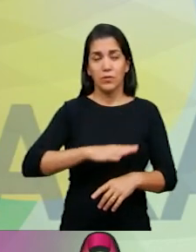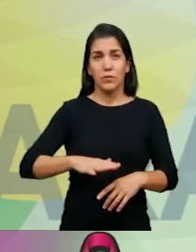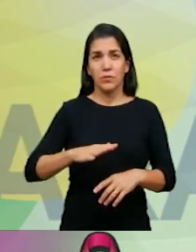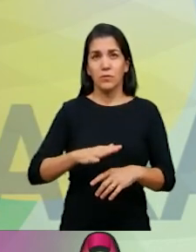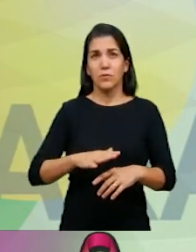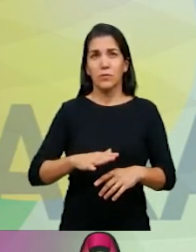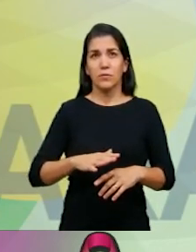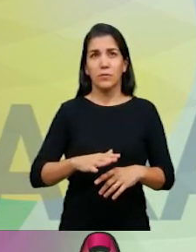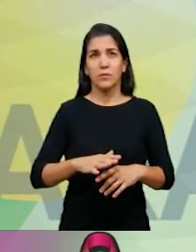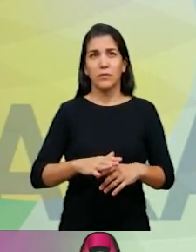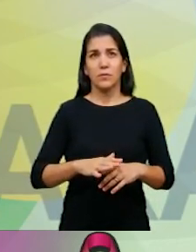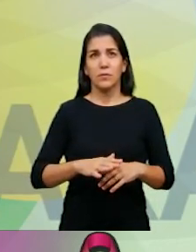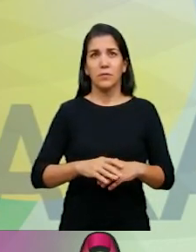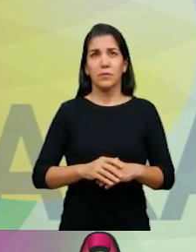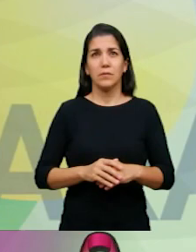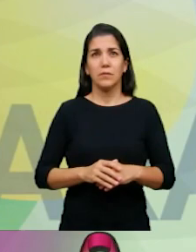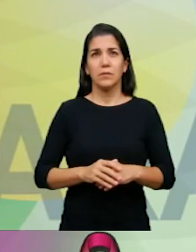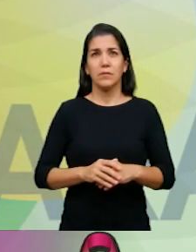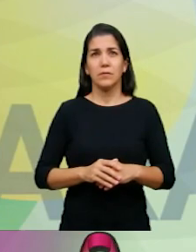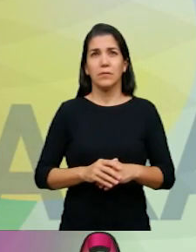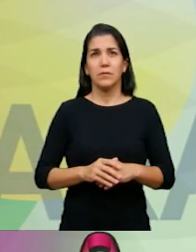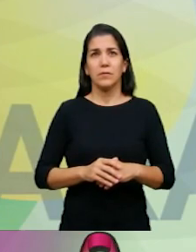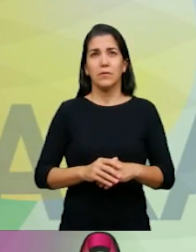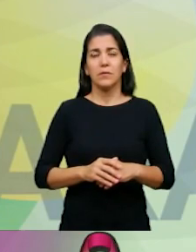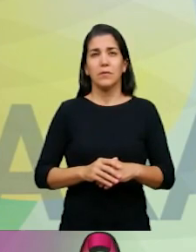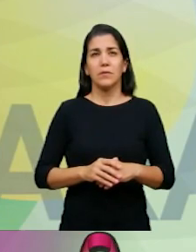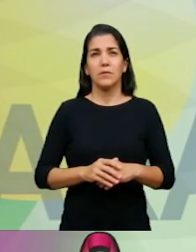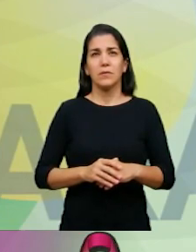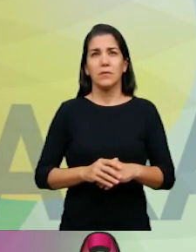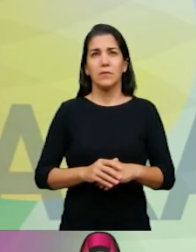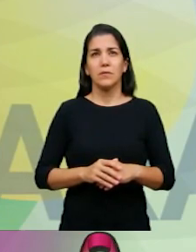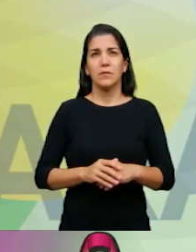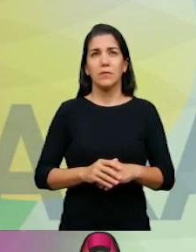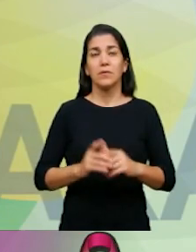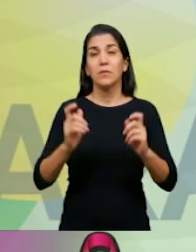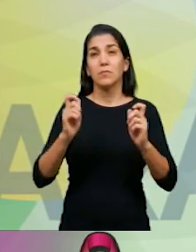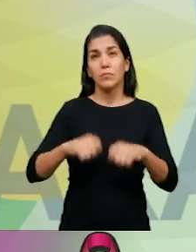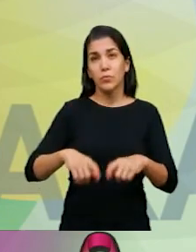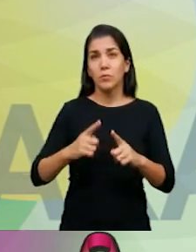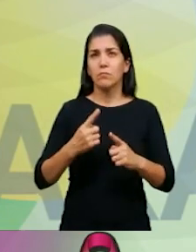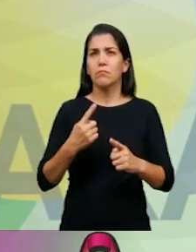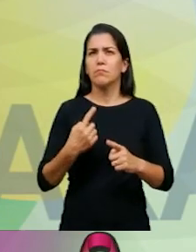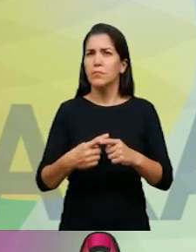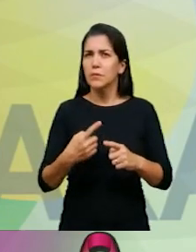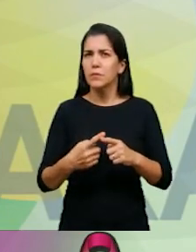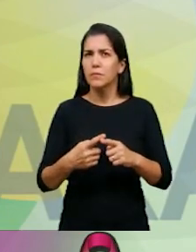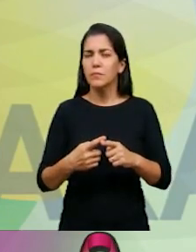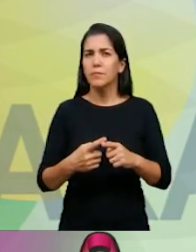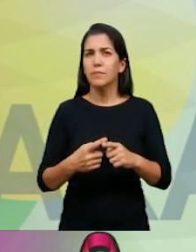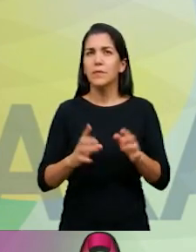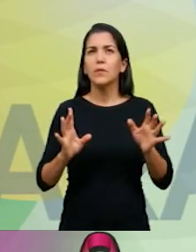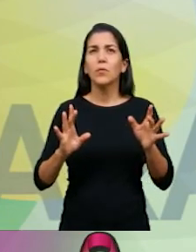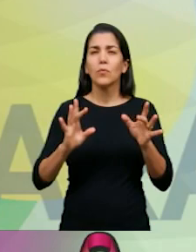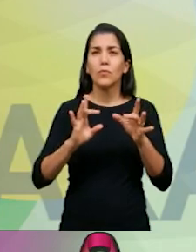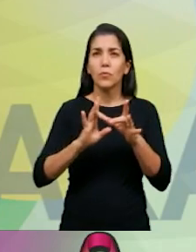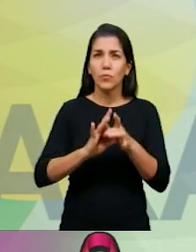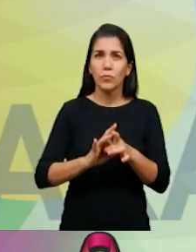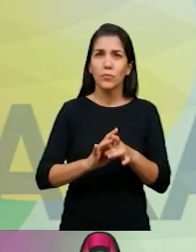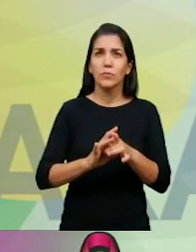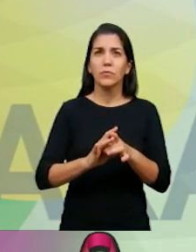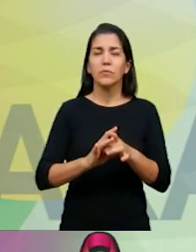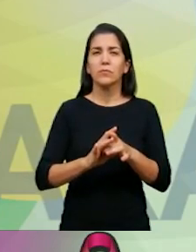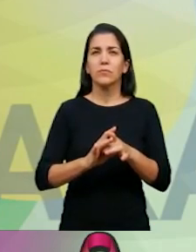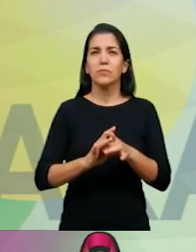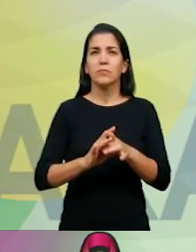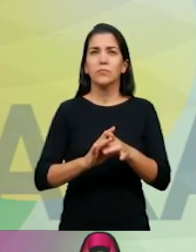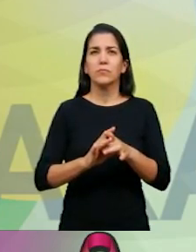de Batalha de MCs, e tudo isso só foi possível graças à união e à articulação de diversos atores.